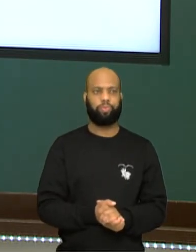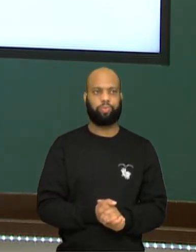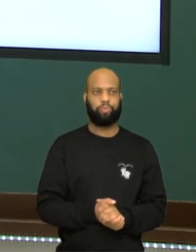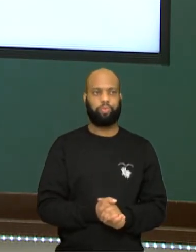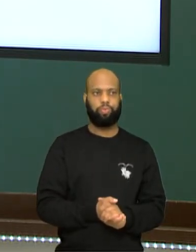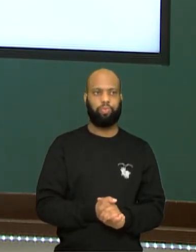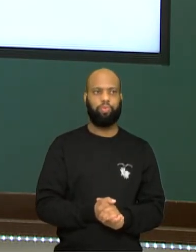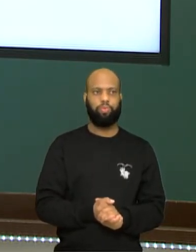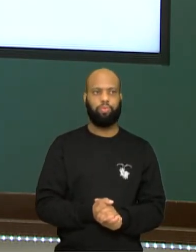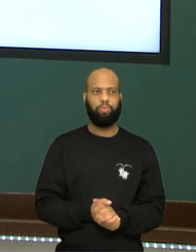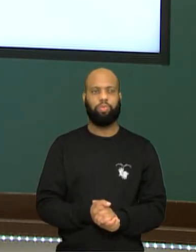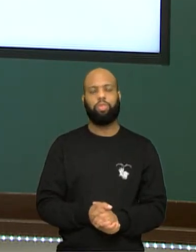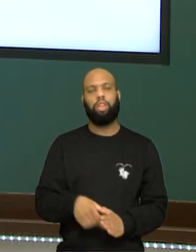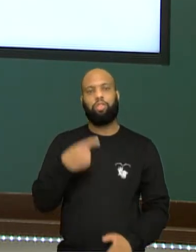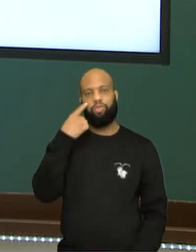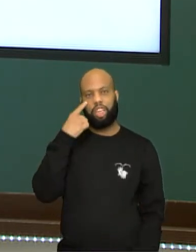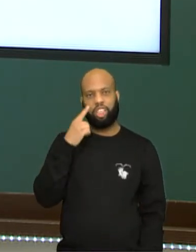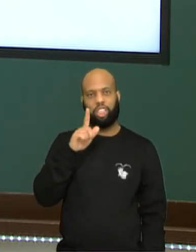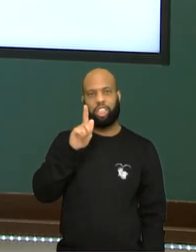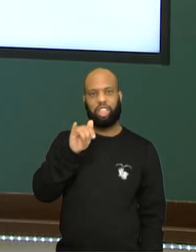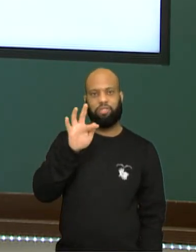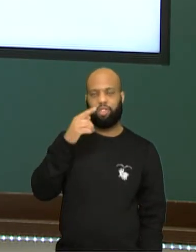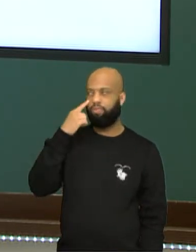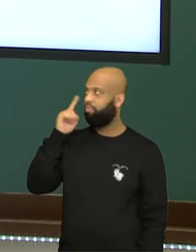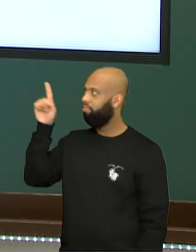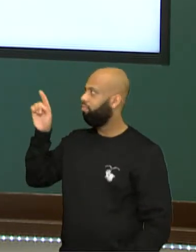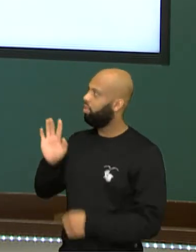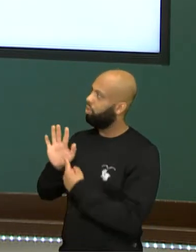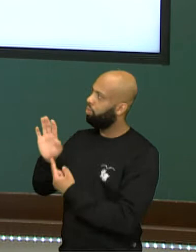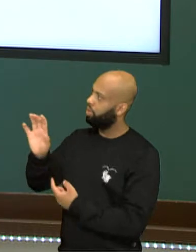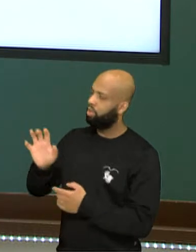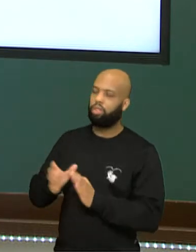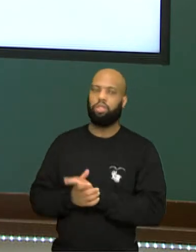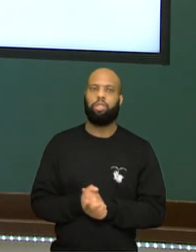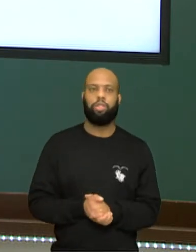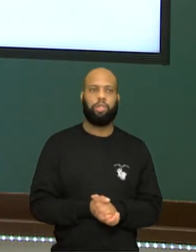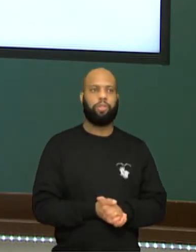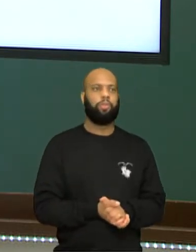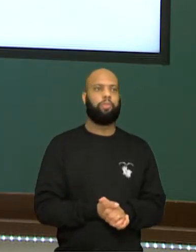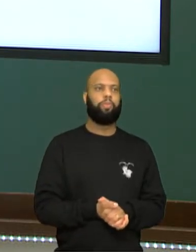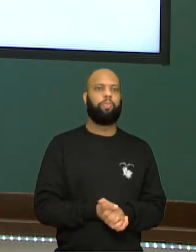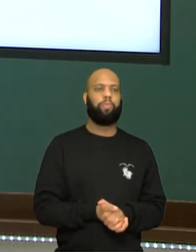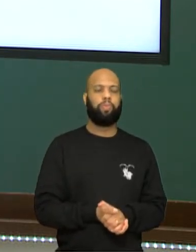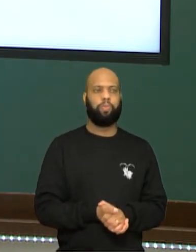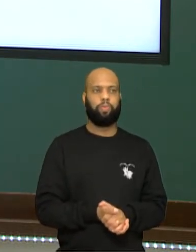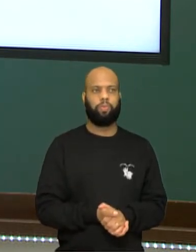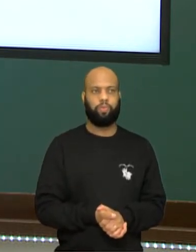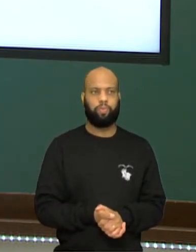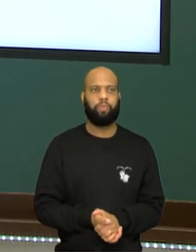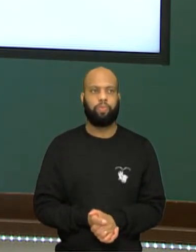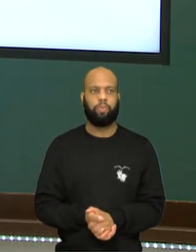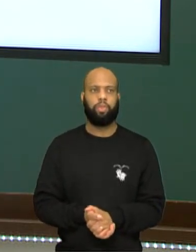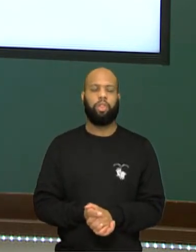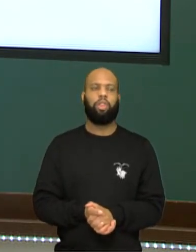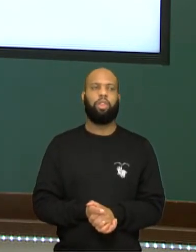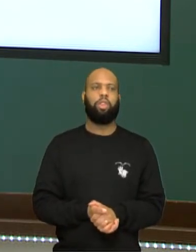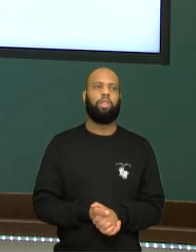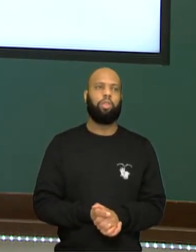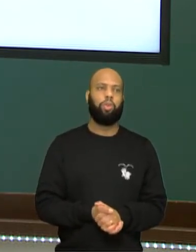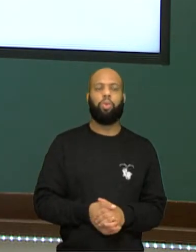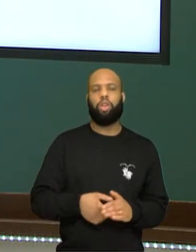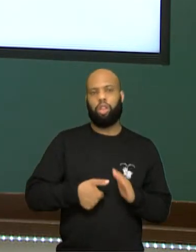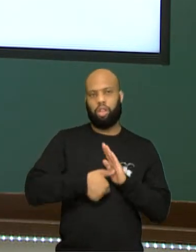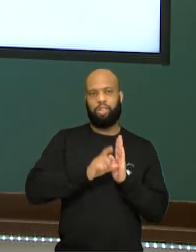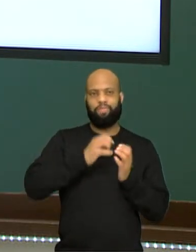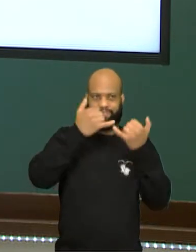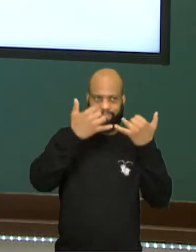ele de sólido né aqui a gente tem uma animaçãozinha aqui mostrando exatamente a rotação aqui que eu